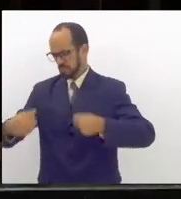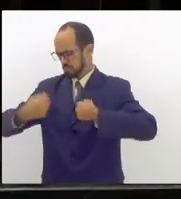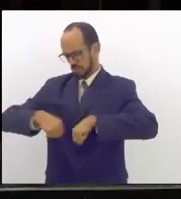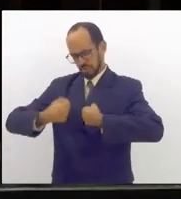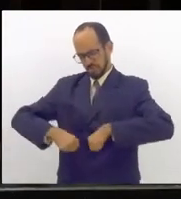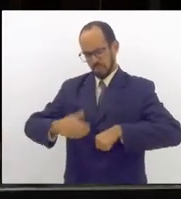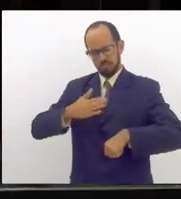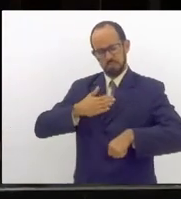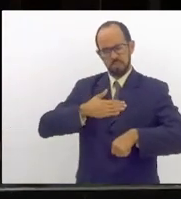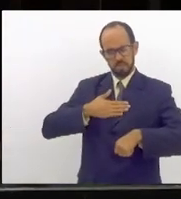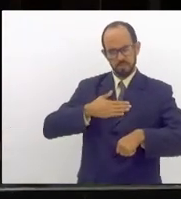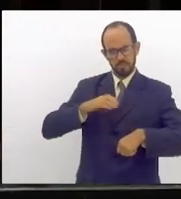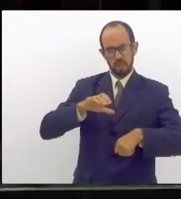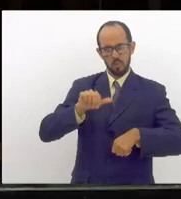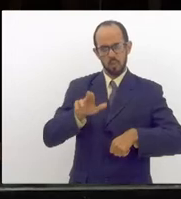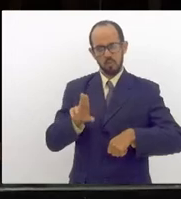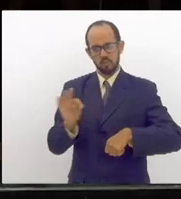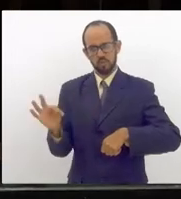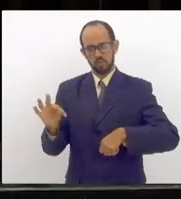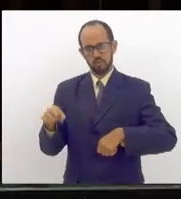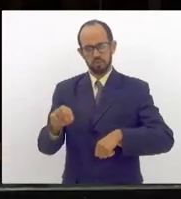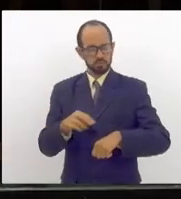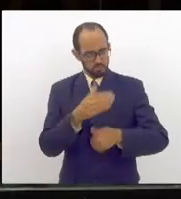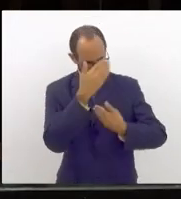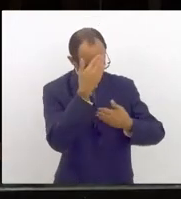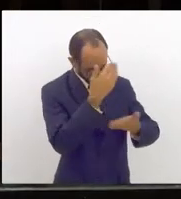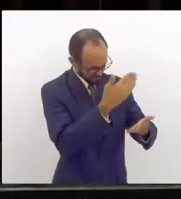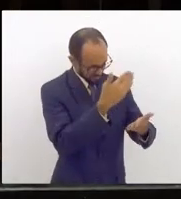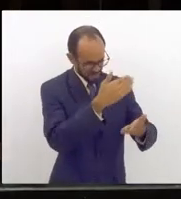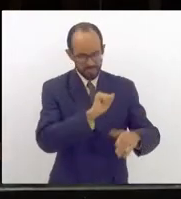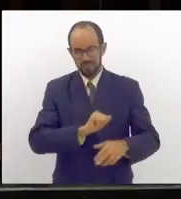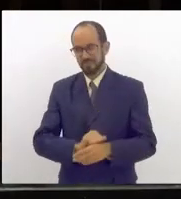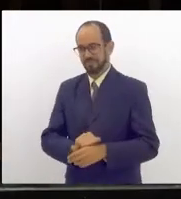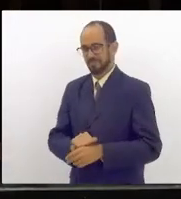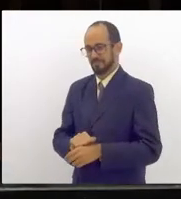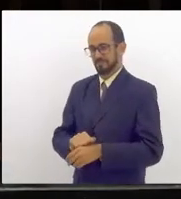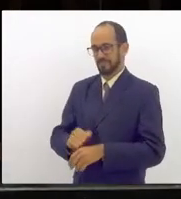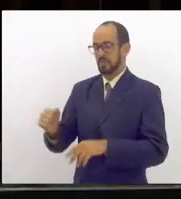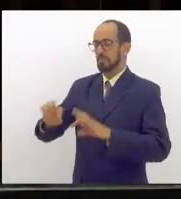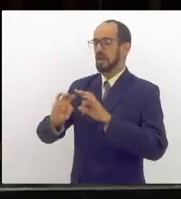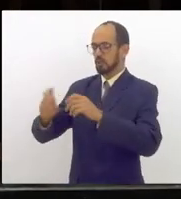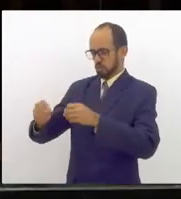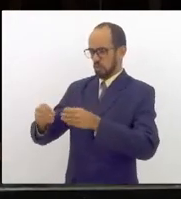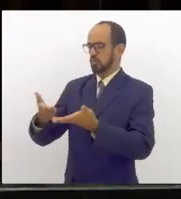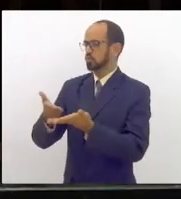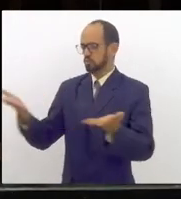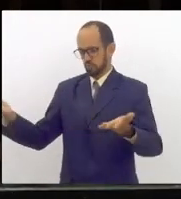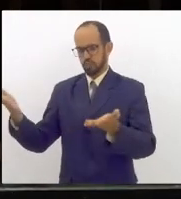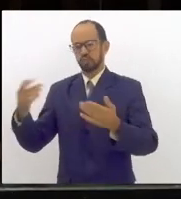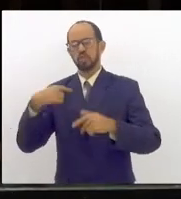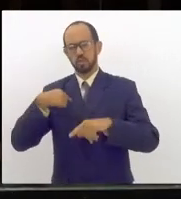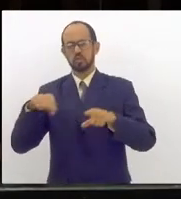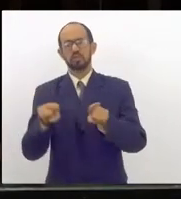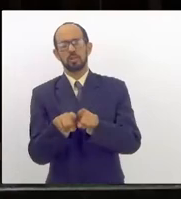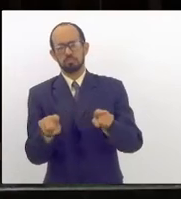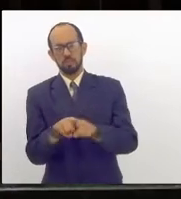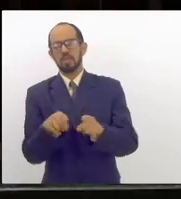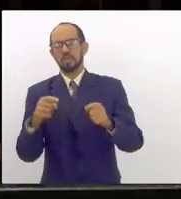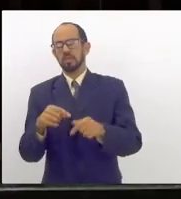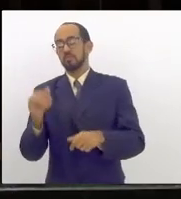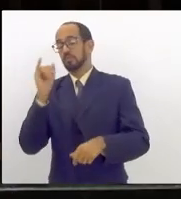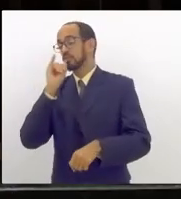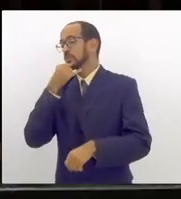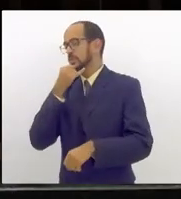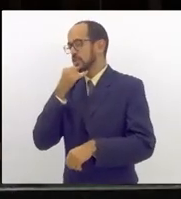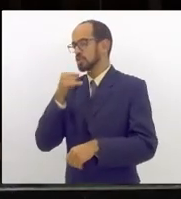tanto na cute eu tô aí nos atores a todas eu quero fico triste